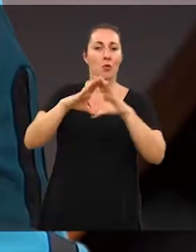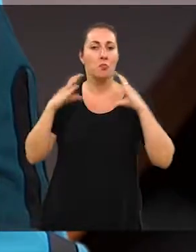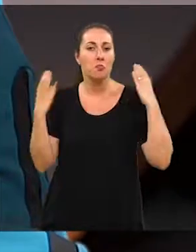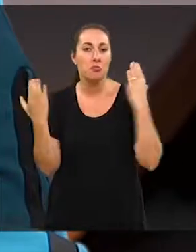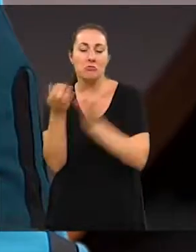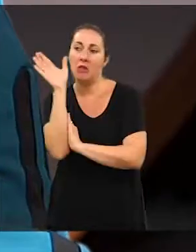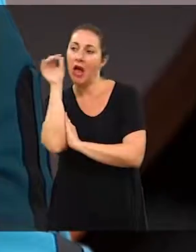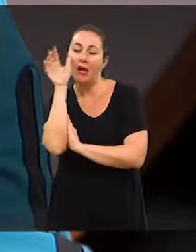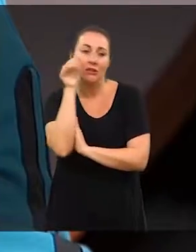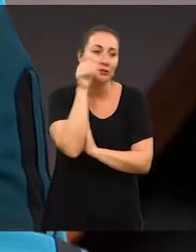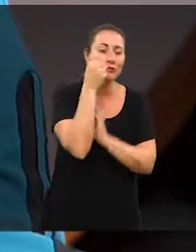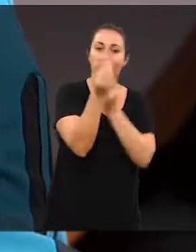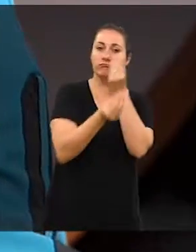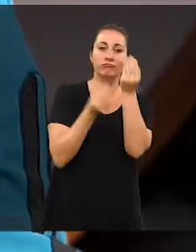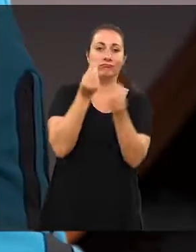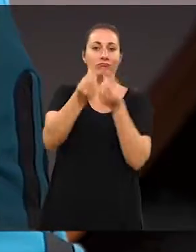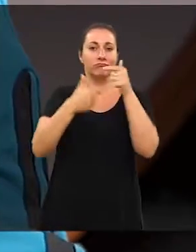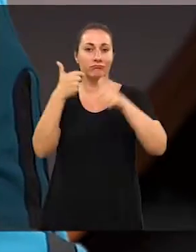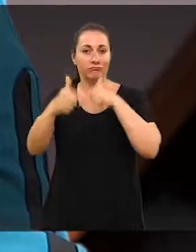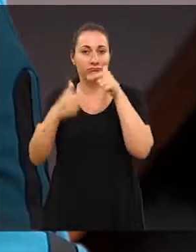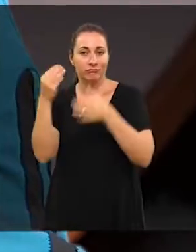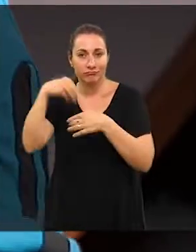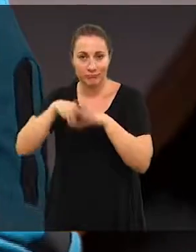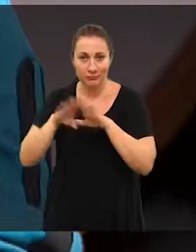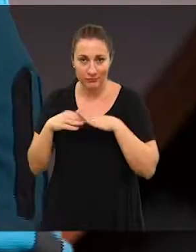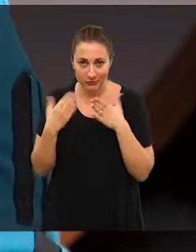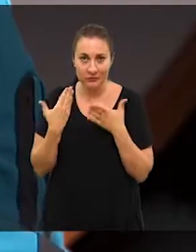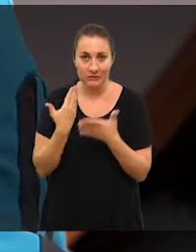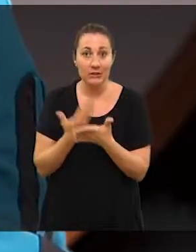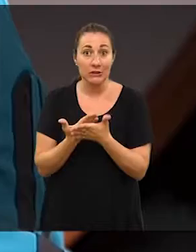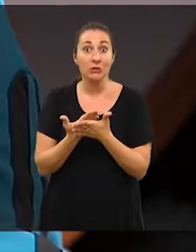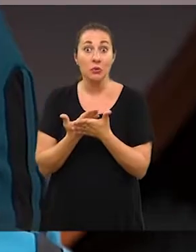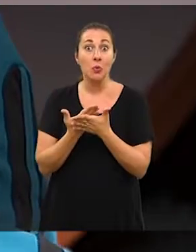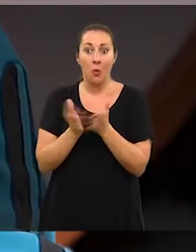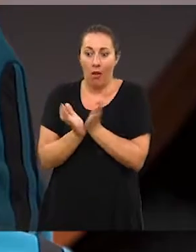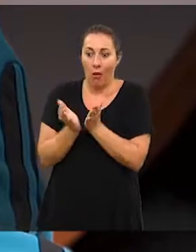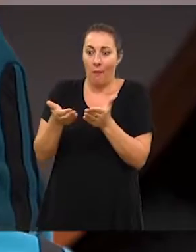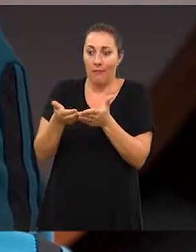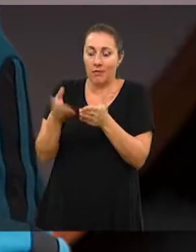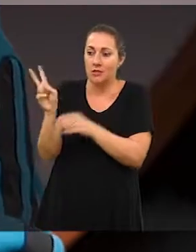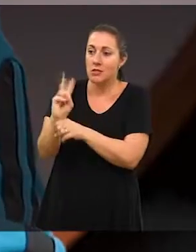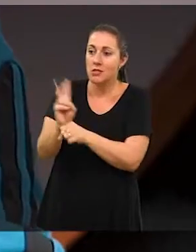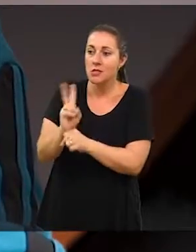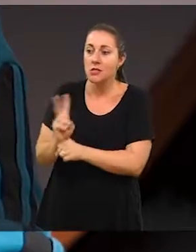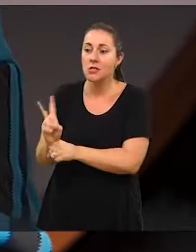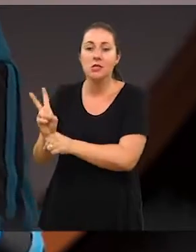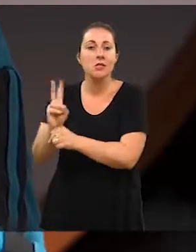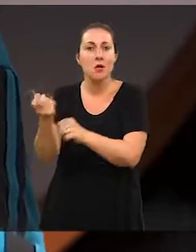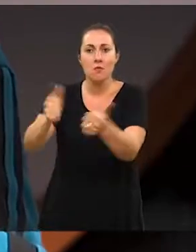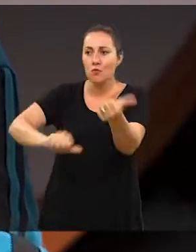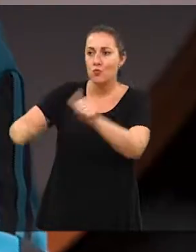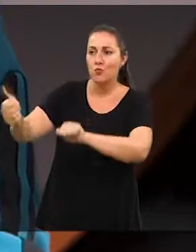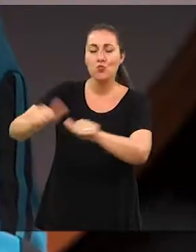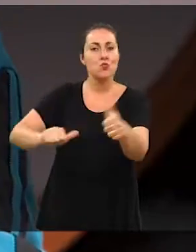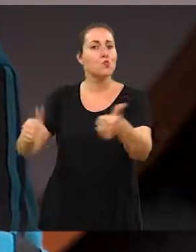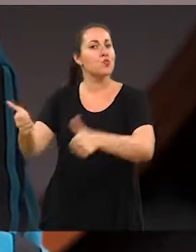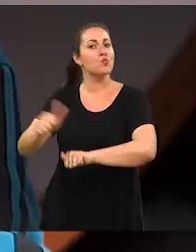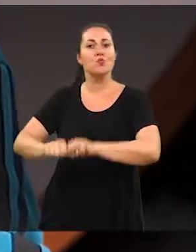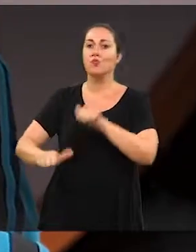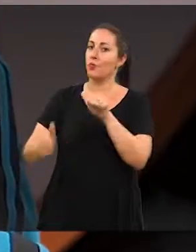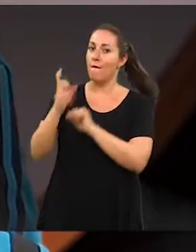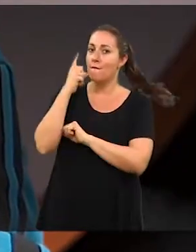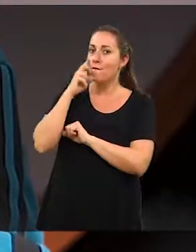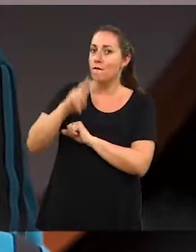da comunidade, à disposição dos avaliadores, para que venham para a escola e realmente verifiquem o